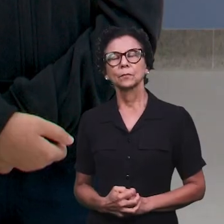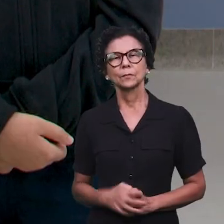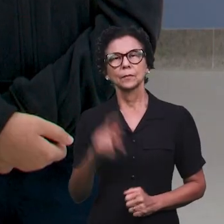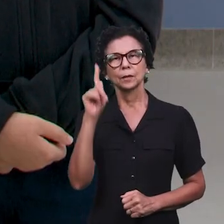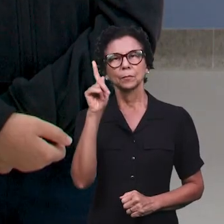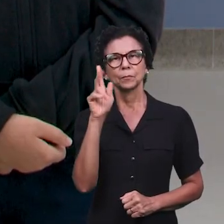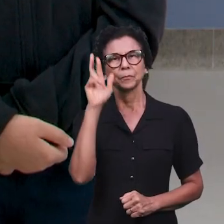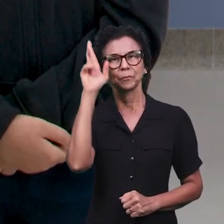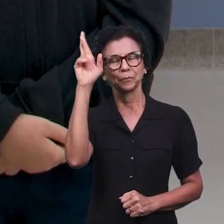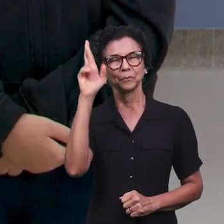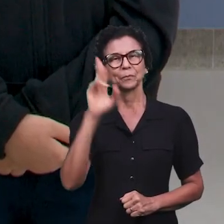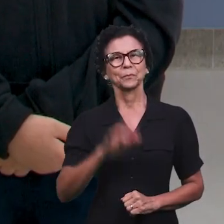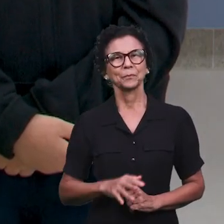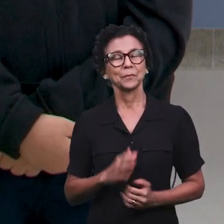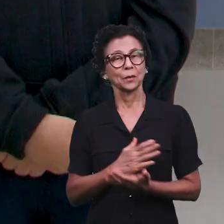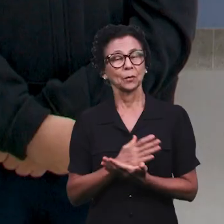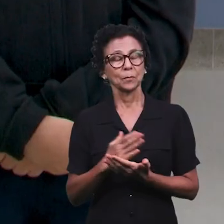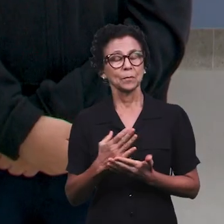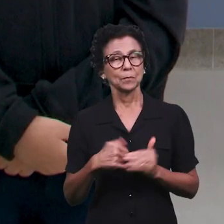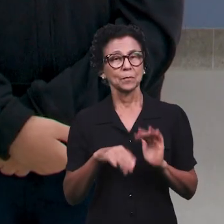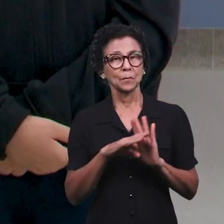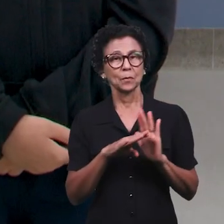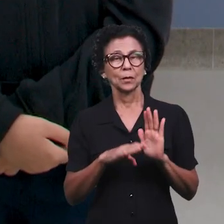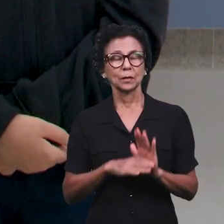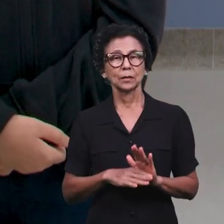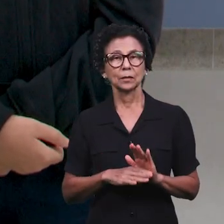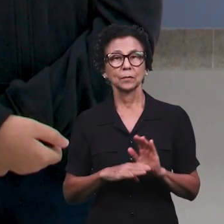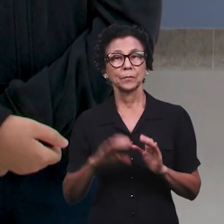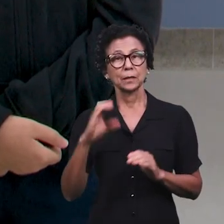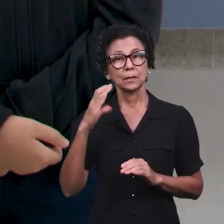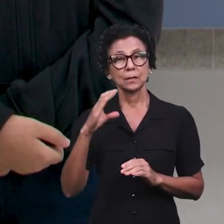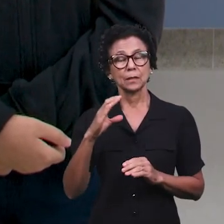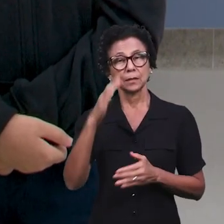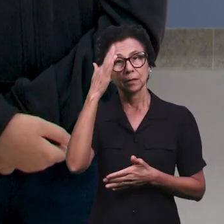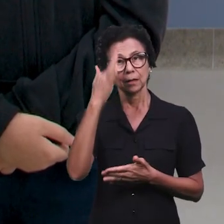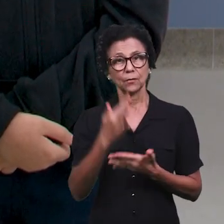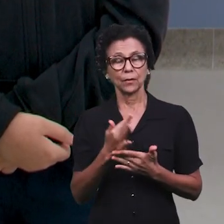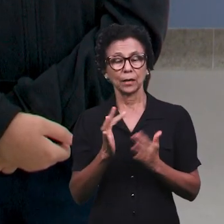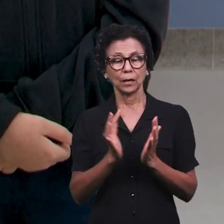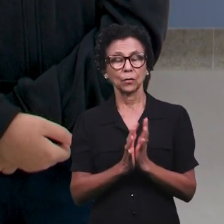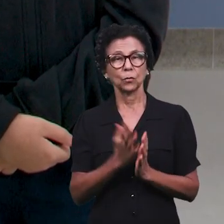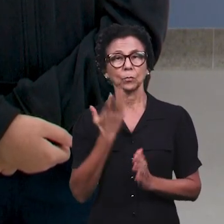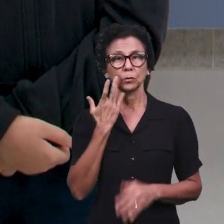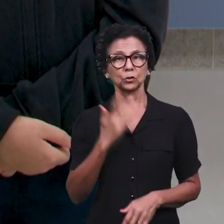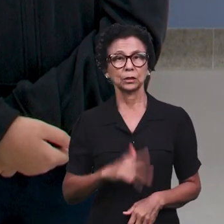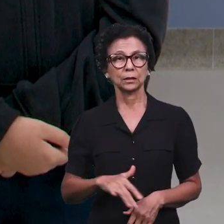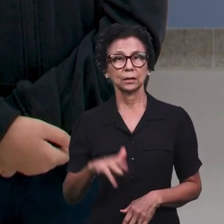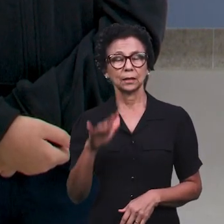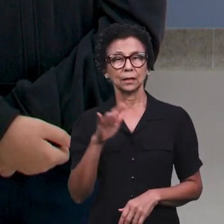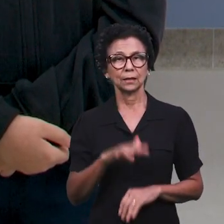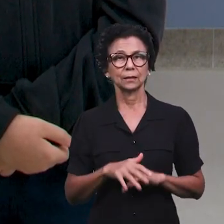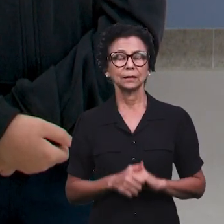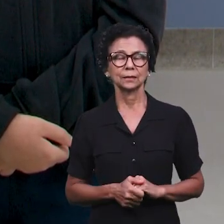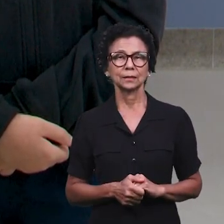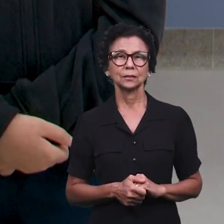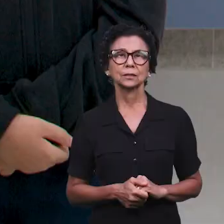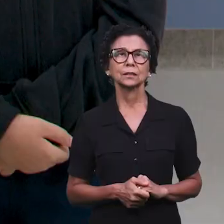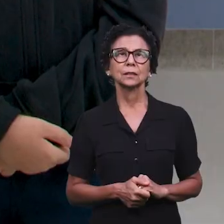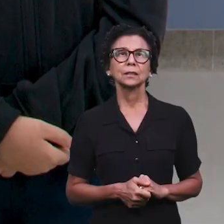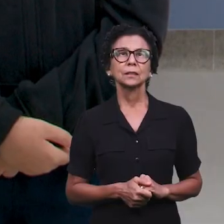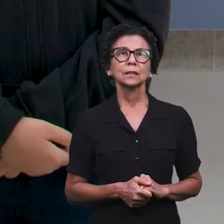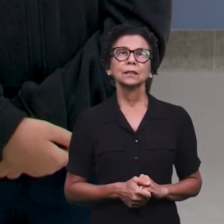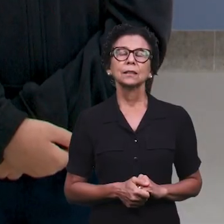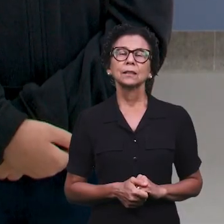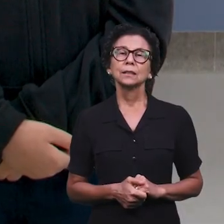Irmãos, a paz do Senhor, estamos iniciando mais um programa Ciência e Fé para Crianças e eu queria dar uma posição especial para as crianças, intermediários e